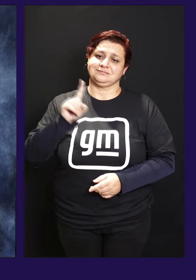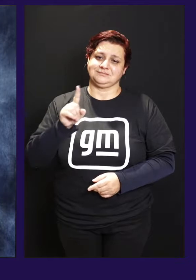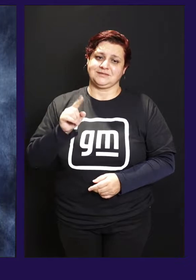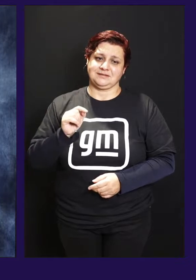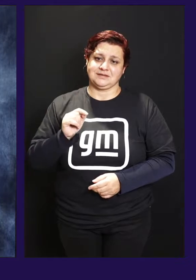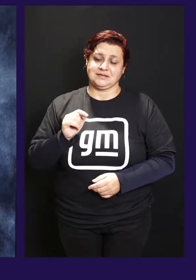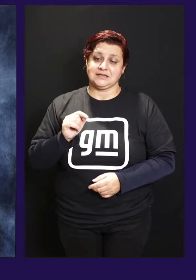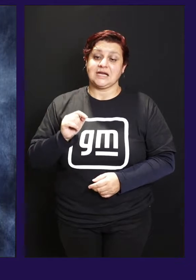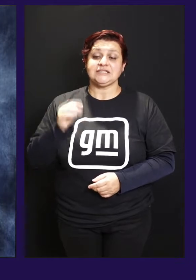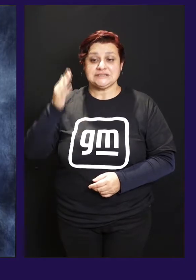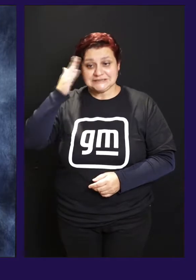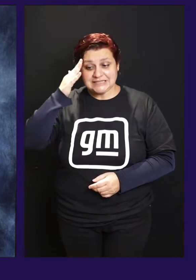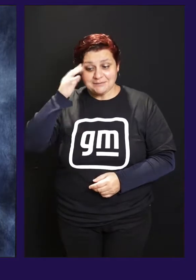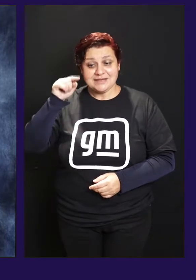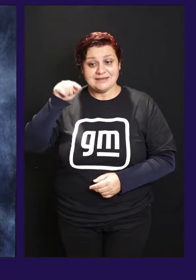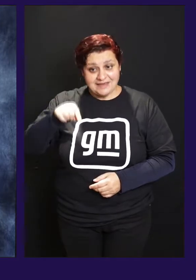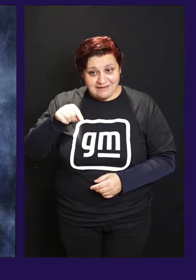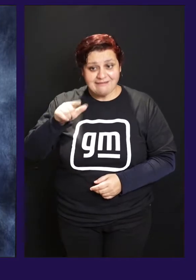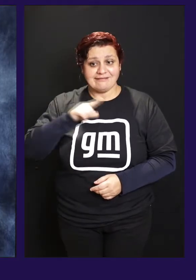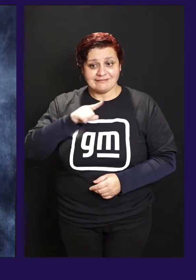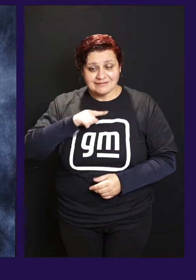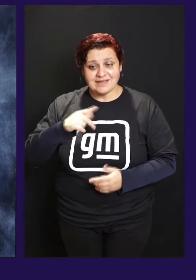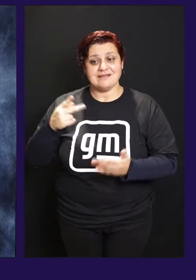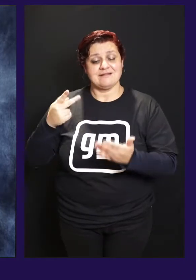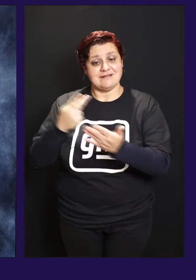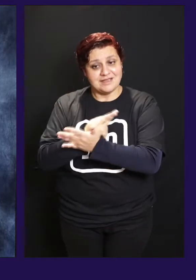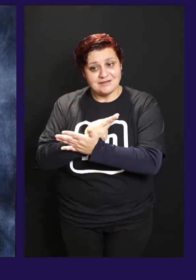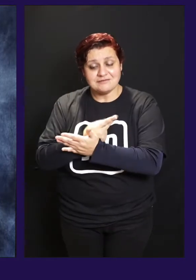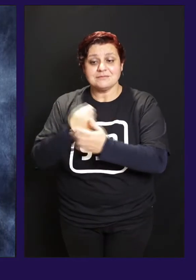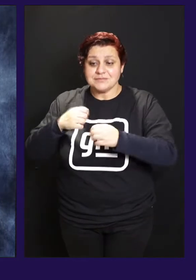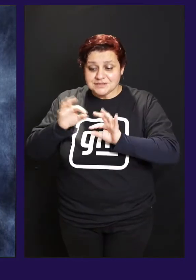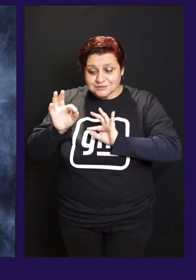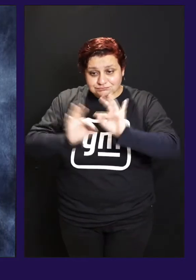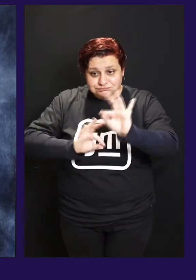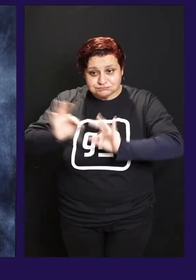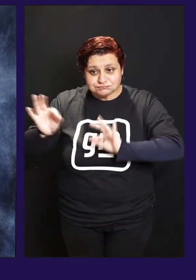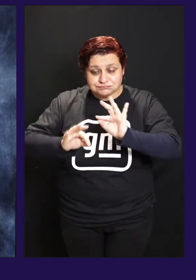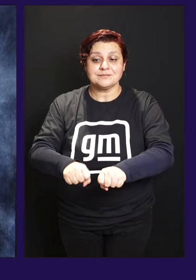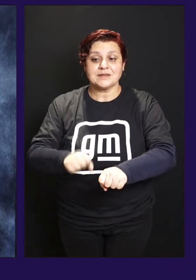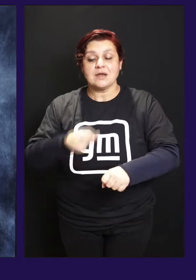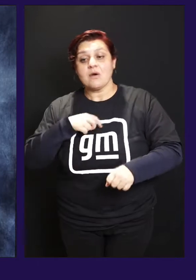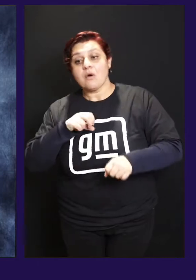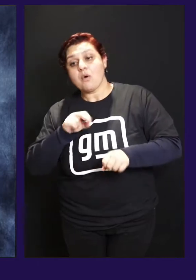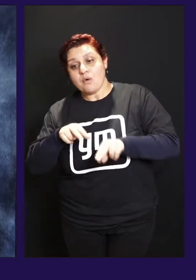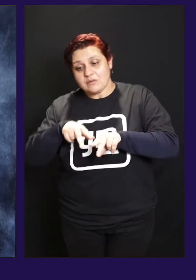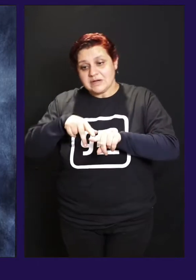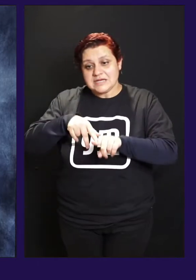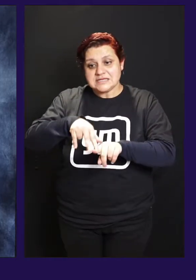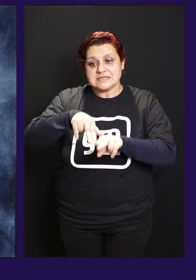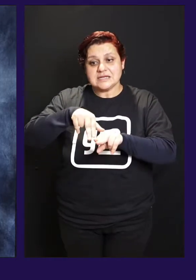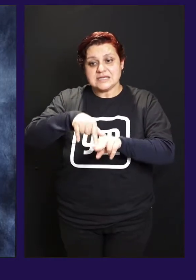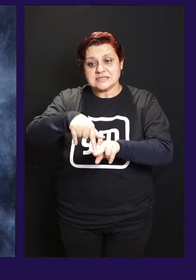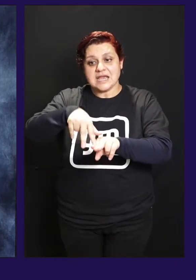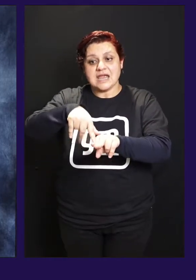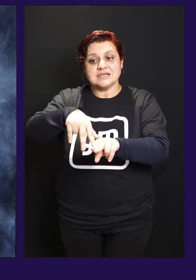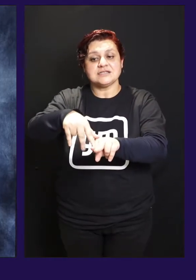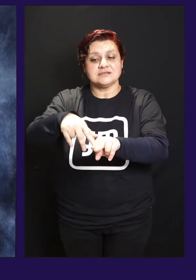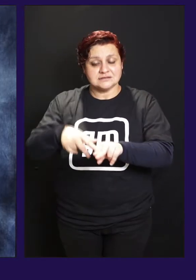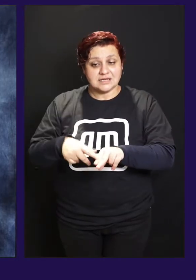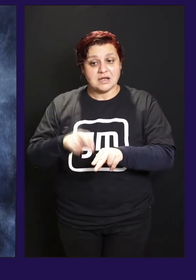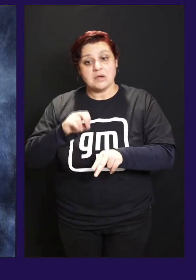ou pessoas sem deficiência. Isso não faz sentido. Todos nós, seres humanos, somos únicos. Todos